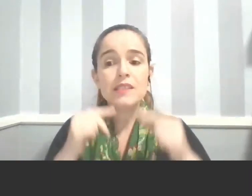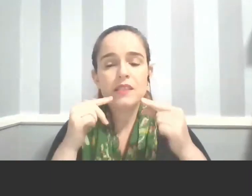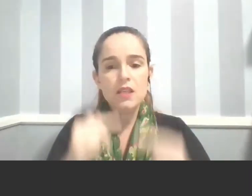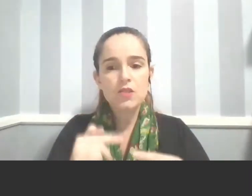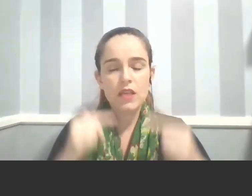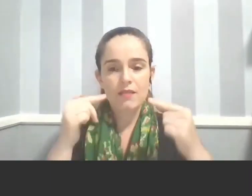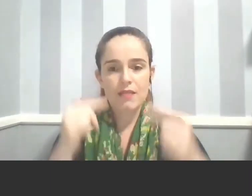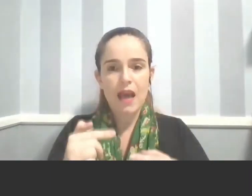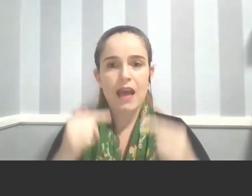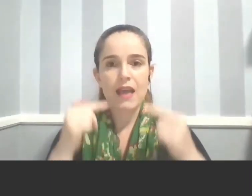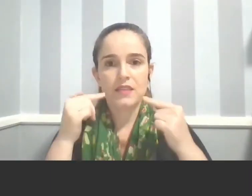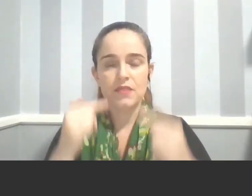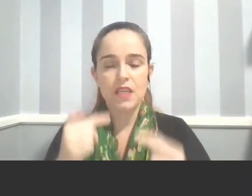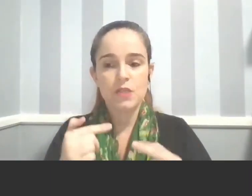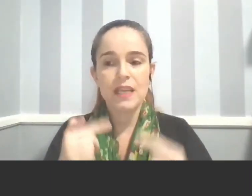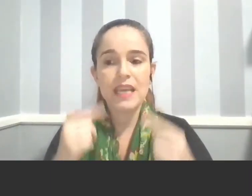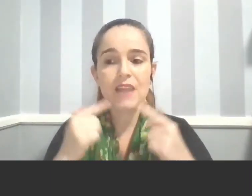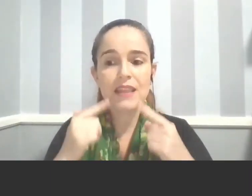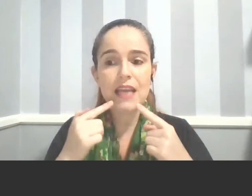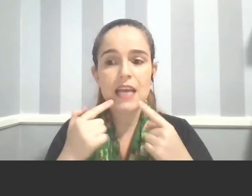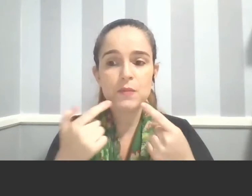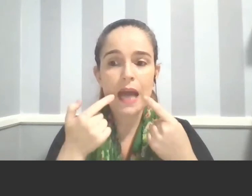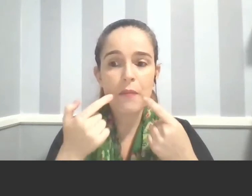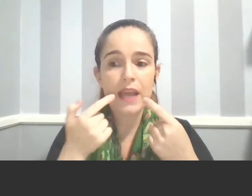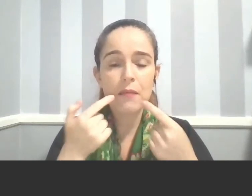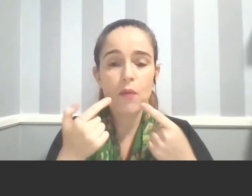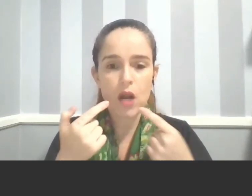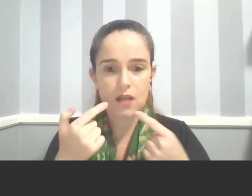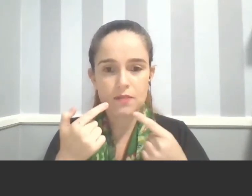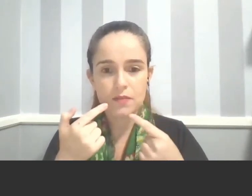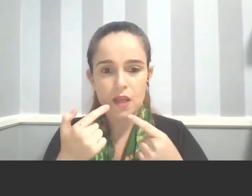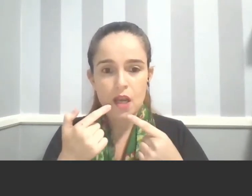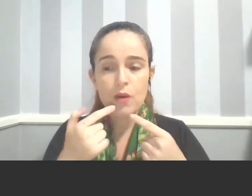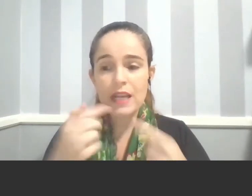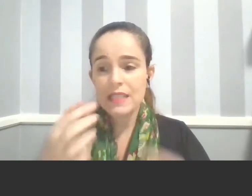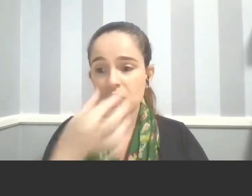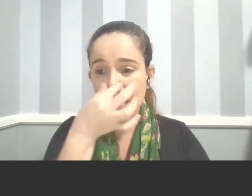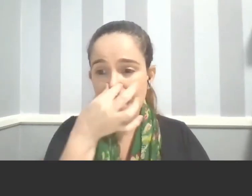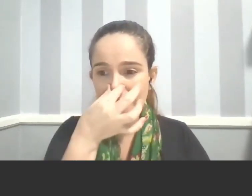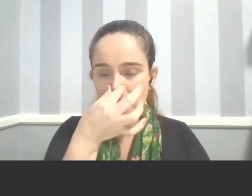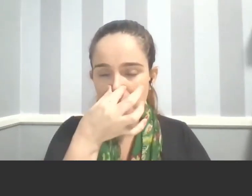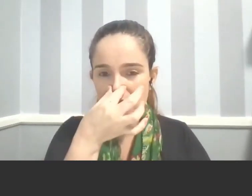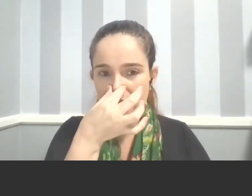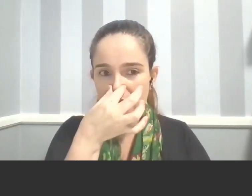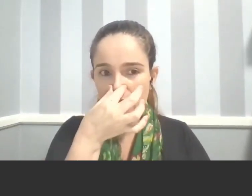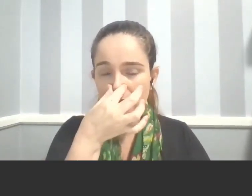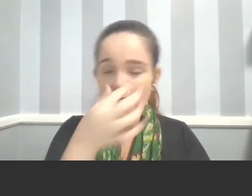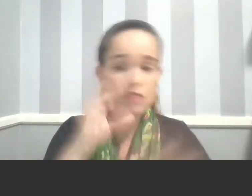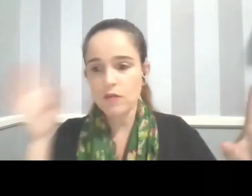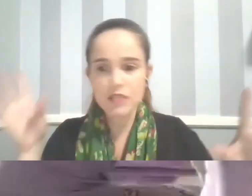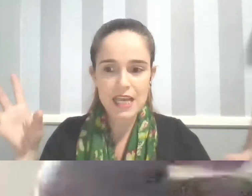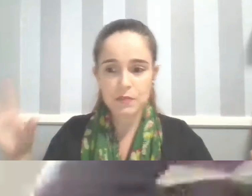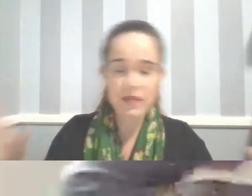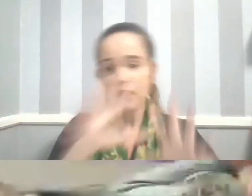que eu preciso orientar essa vítima que ela vai ter que respirar pela boca. Porque se eu chegar e tapar direto,